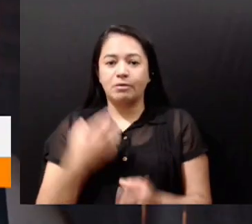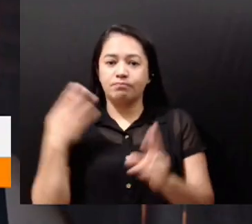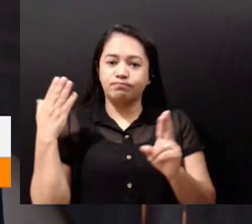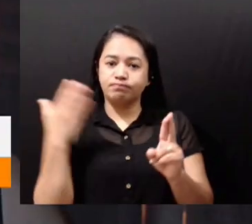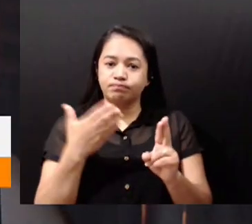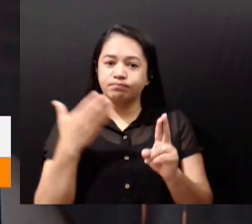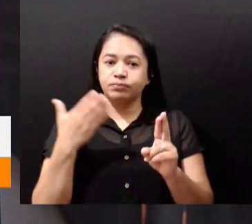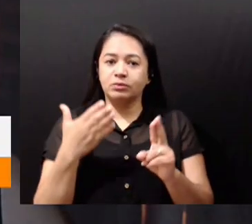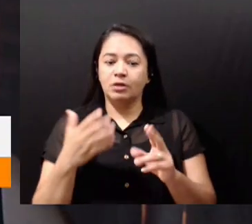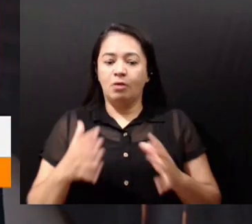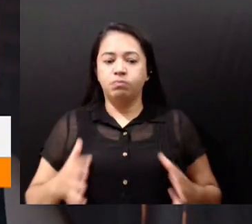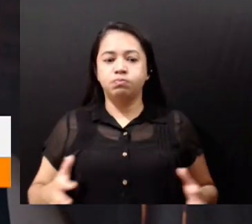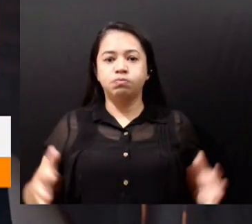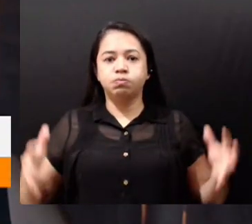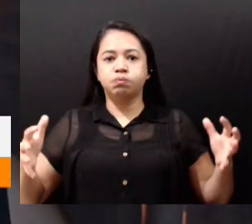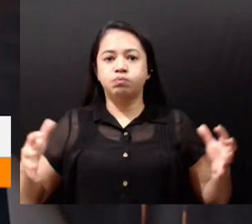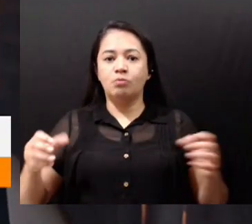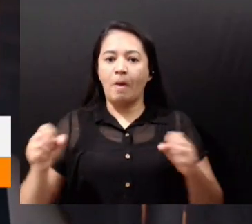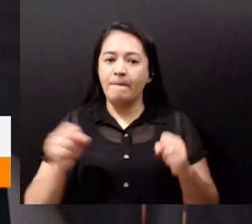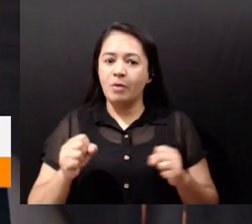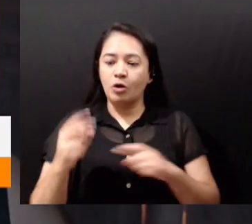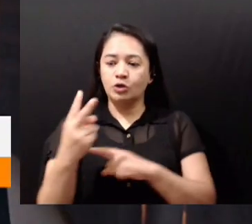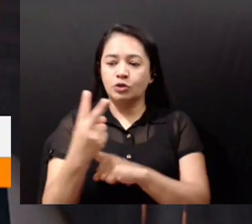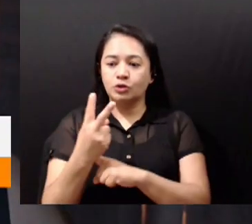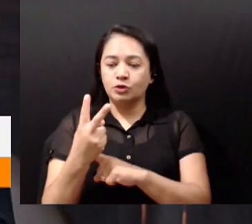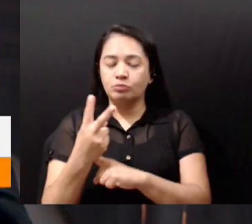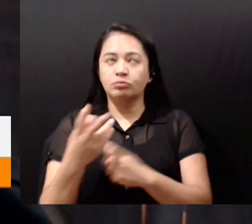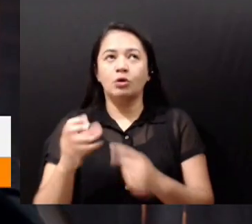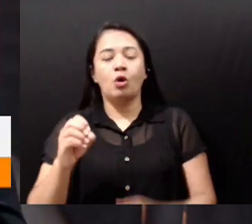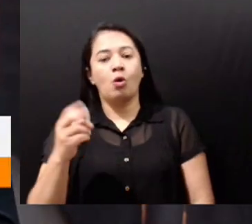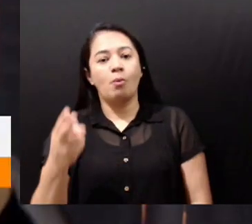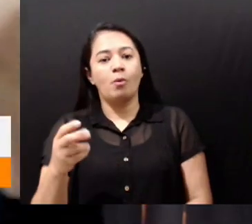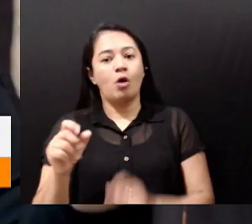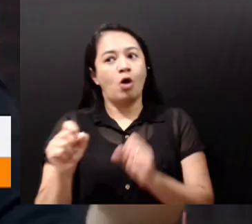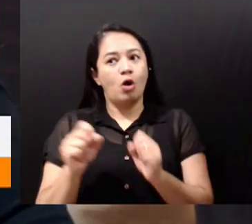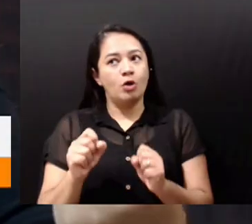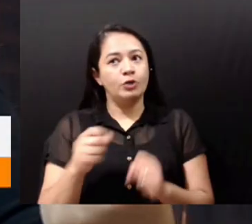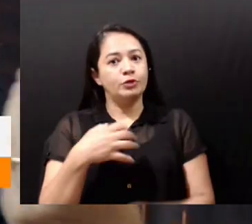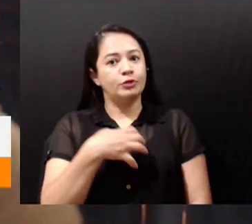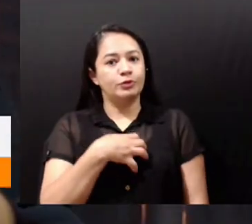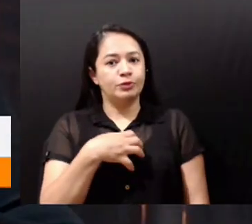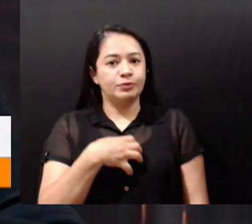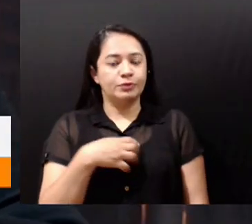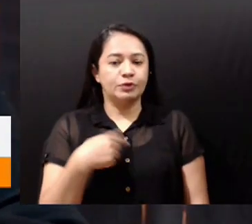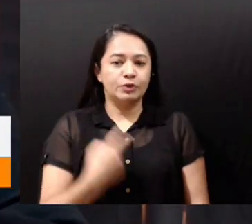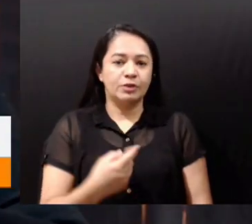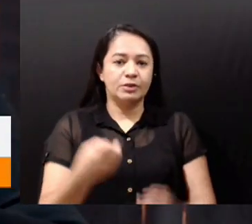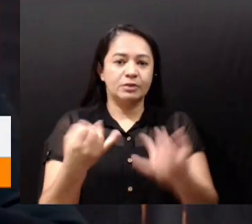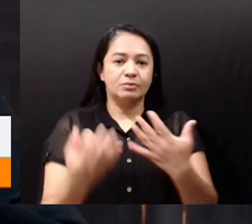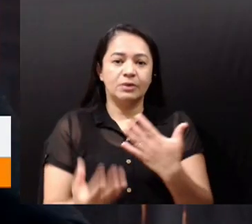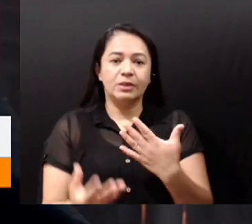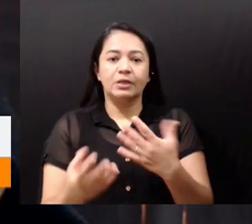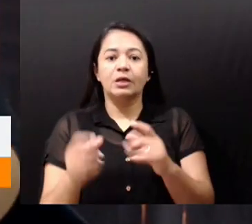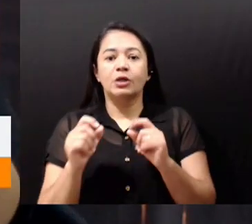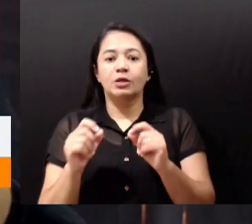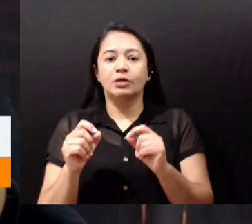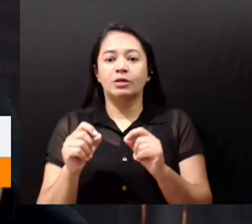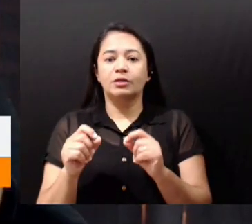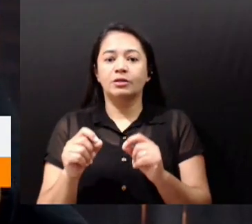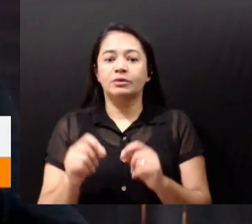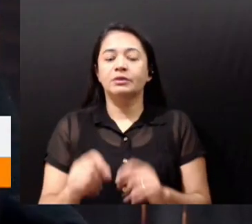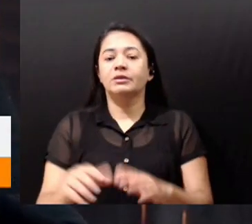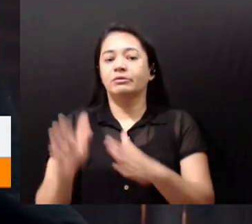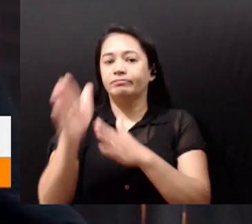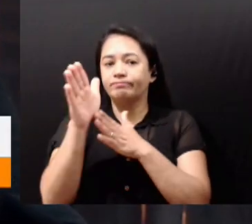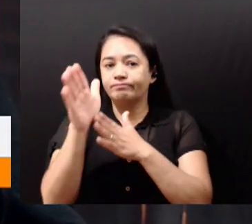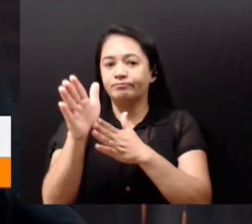que pode ser uma proteção, ou pode ser um sinal ali que a gente fala dentro da visão sistêmica de lealdades também, com questão